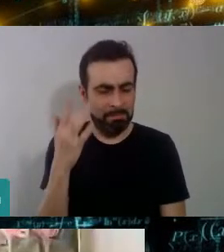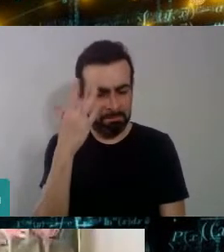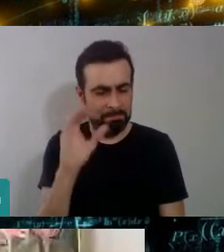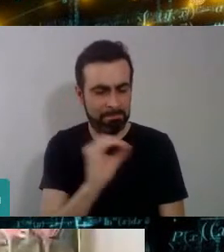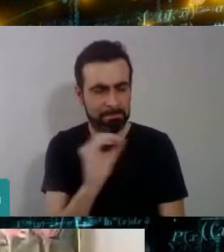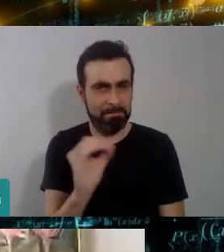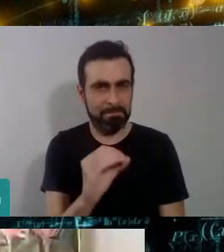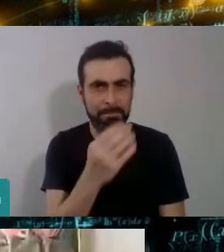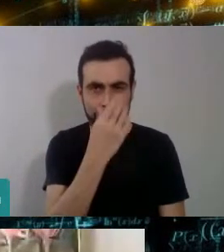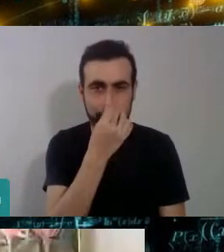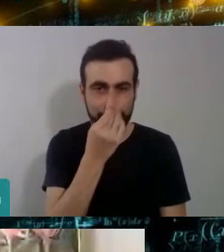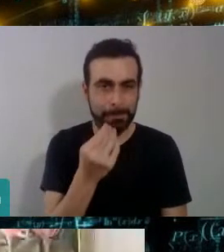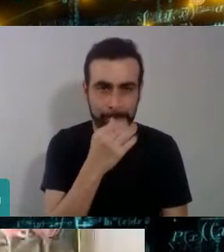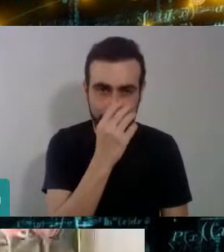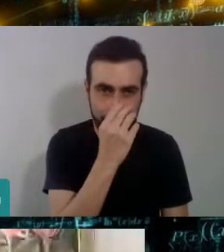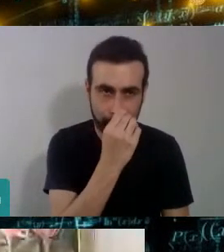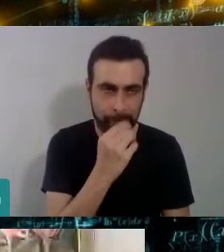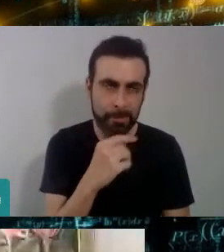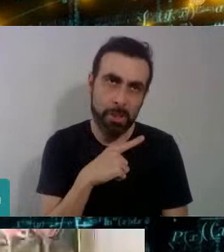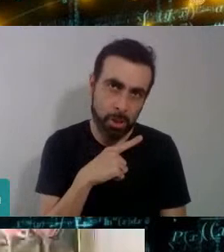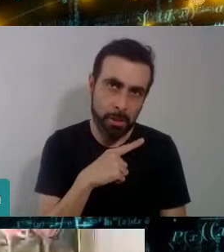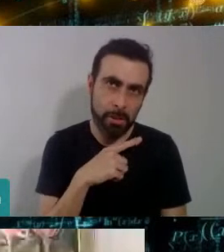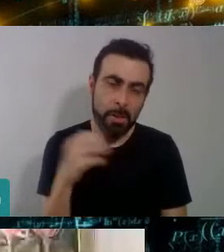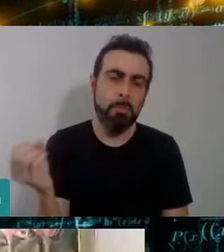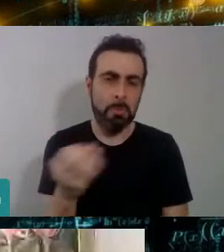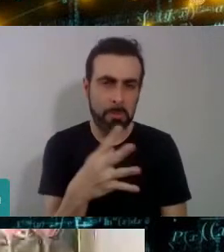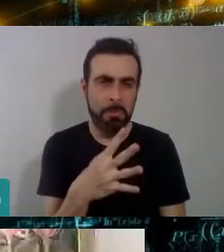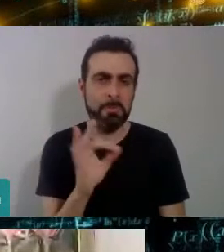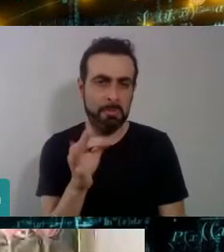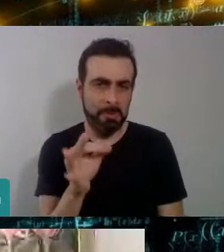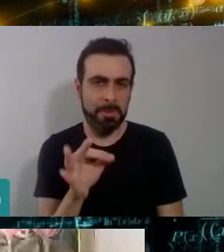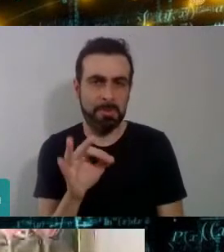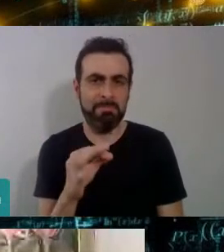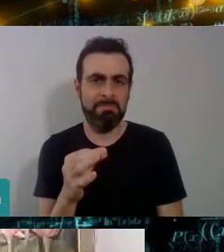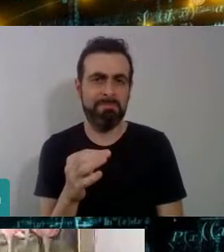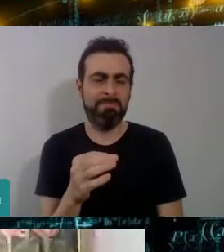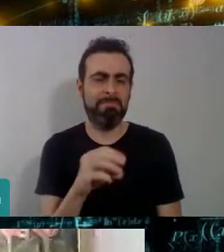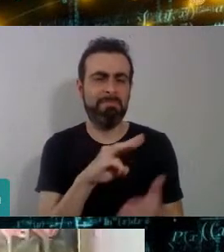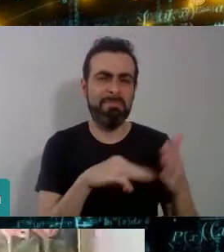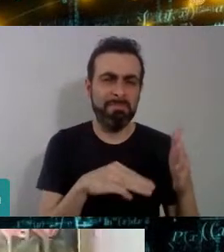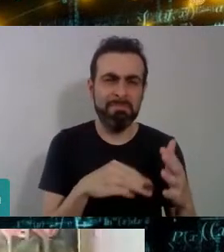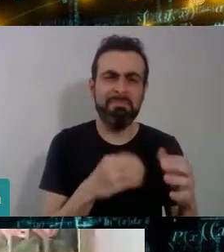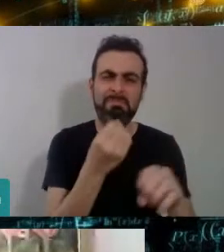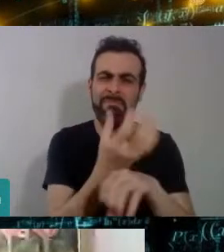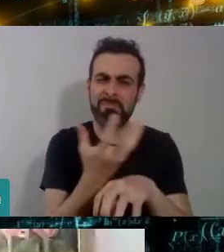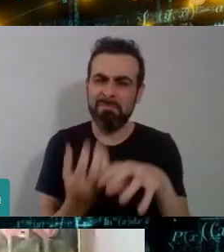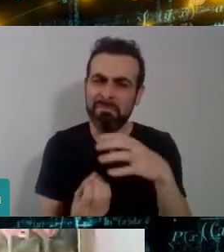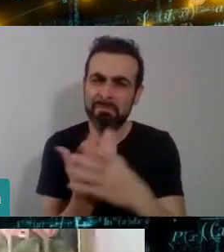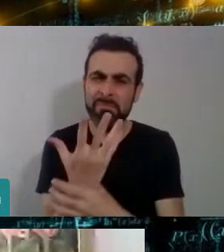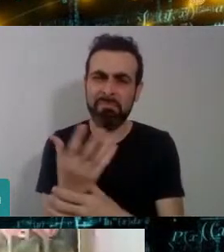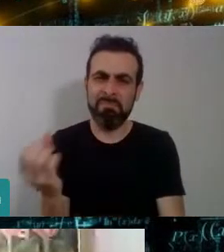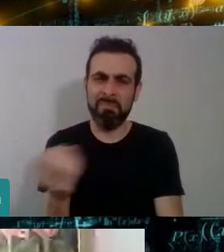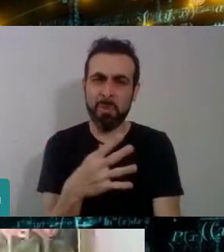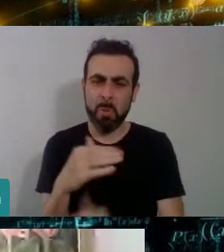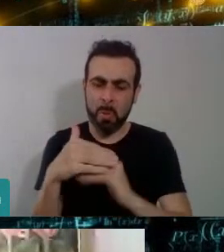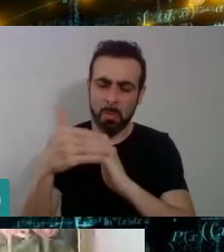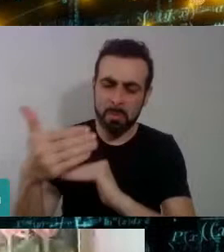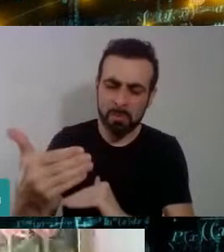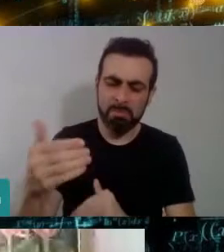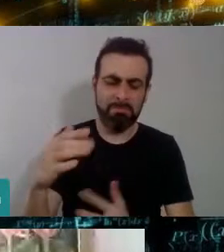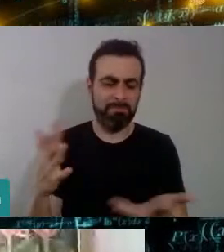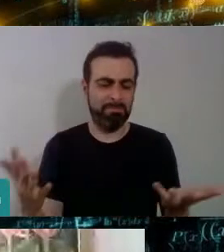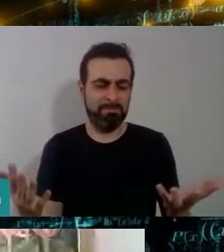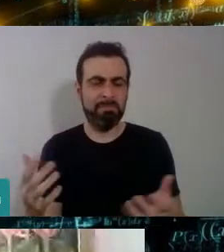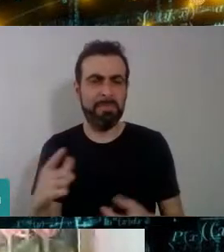É, assim. Naquela época era inédito. Porque era uma disciplina. Né? É.